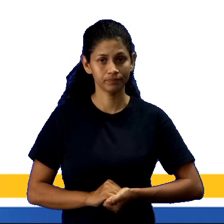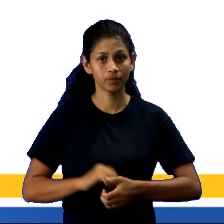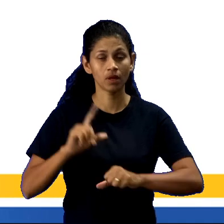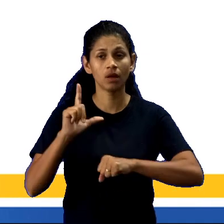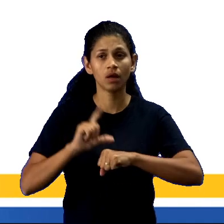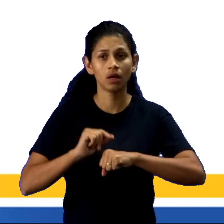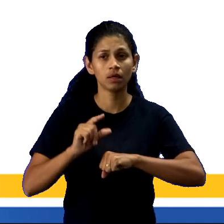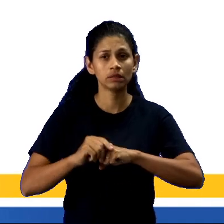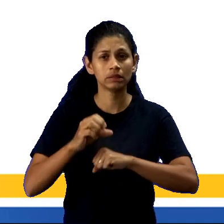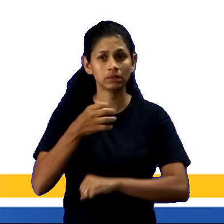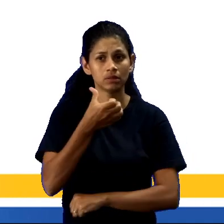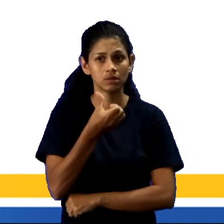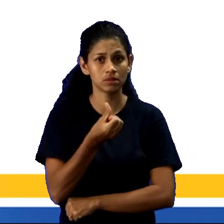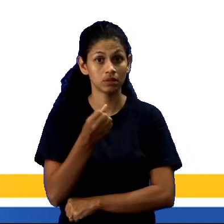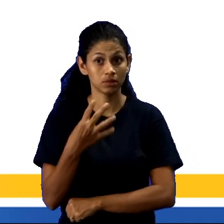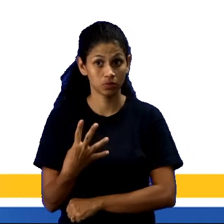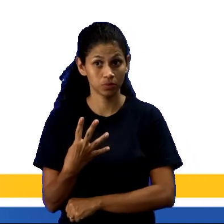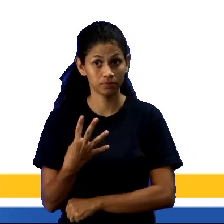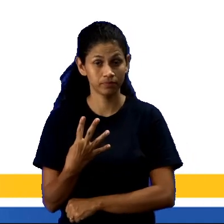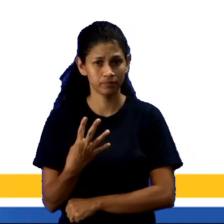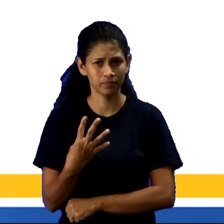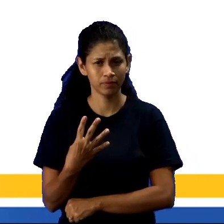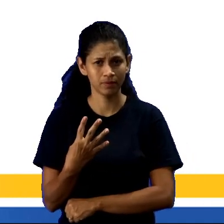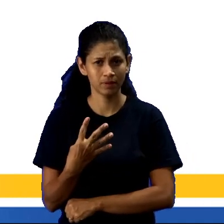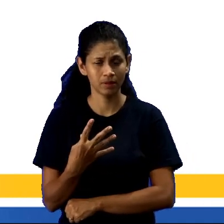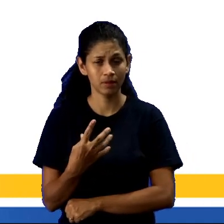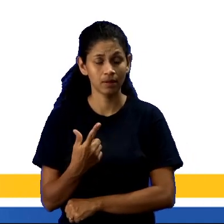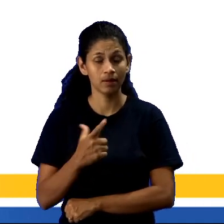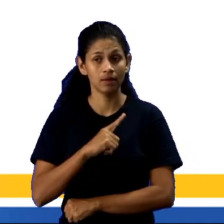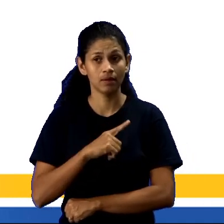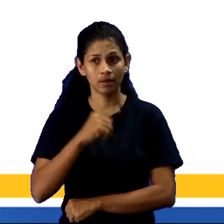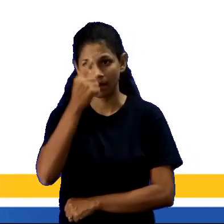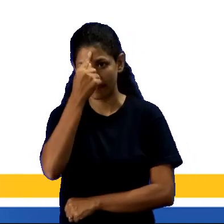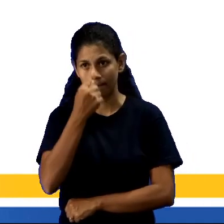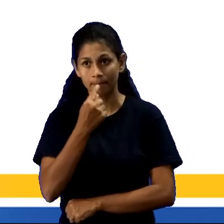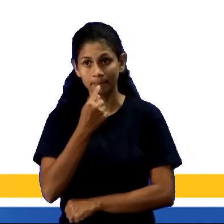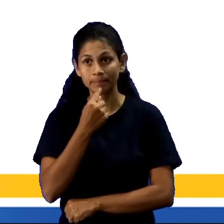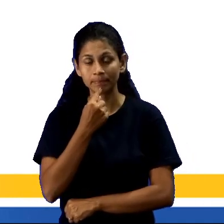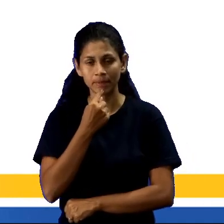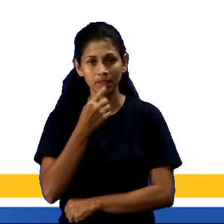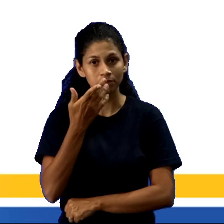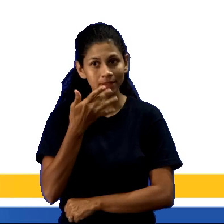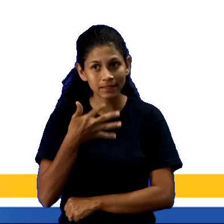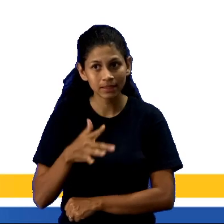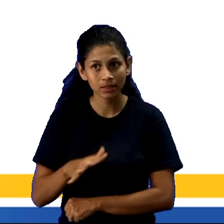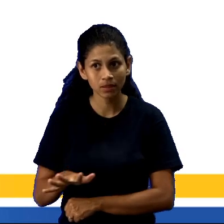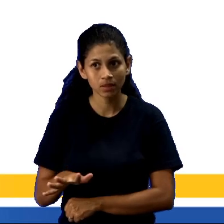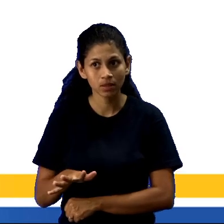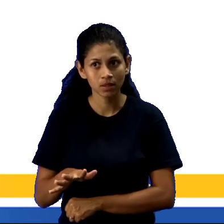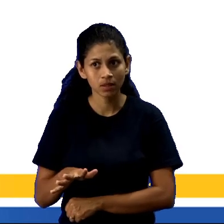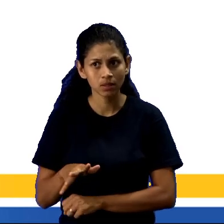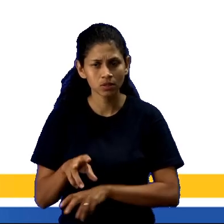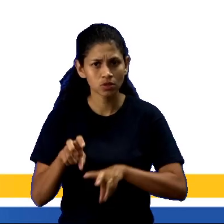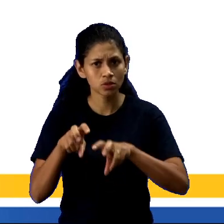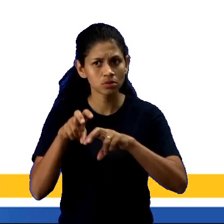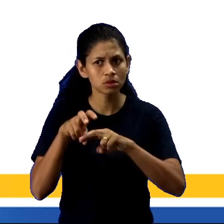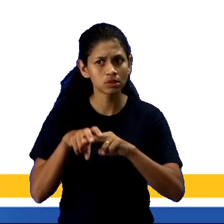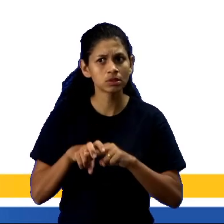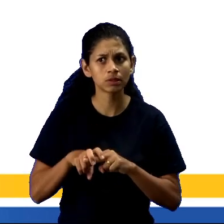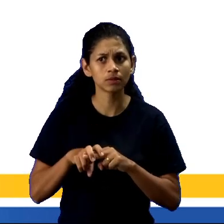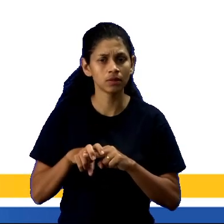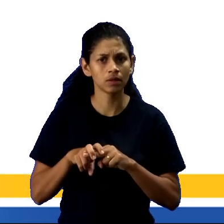Artigo 64. Estão vendo a imagem aí da criança bem na frente, no banco da frente? O que diz o